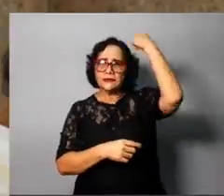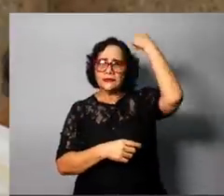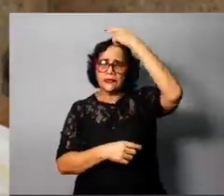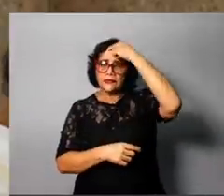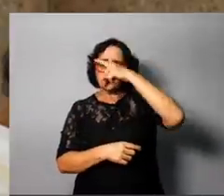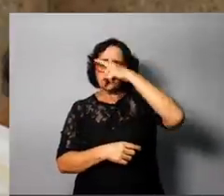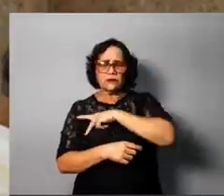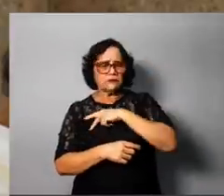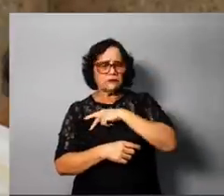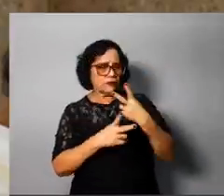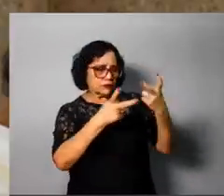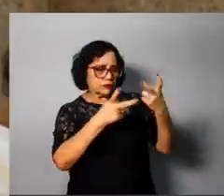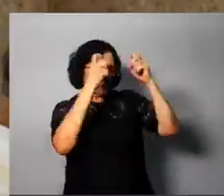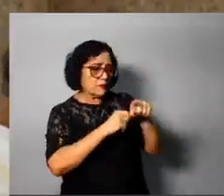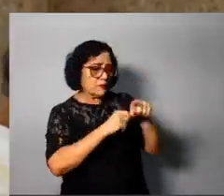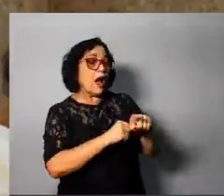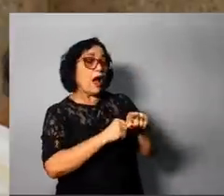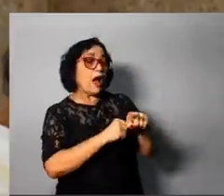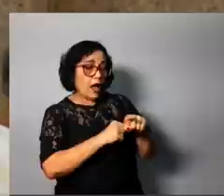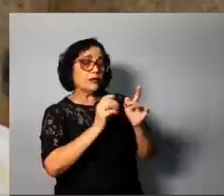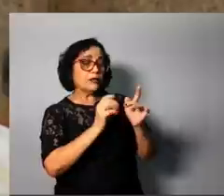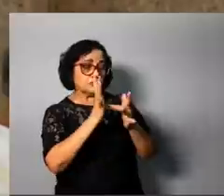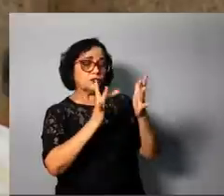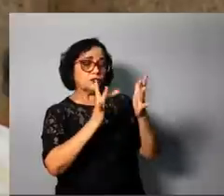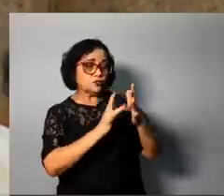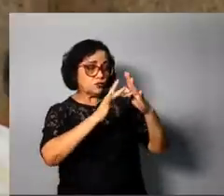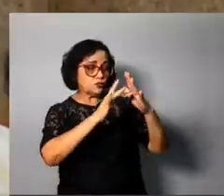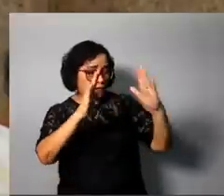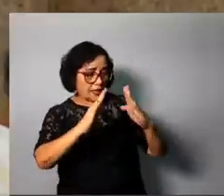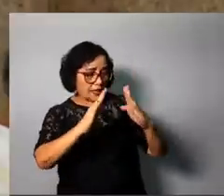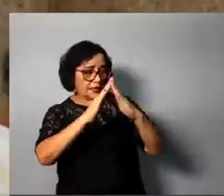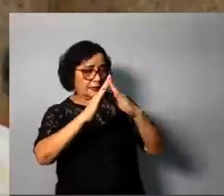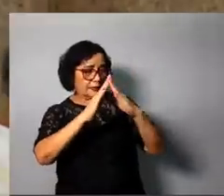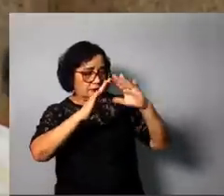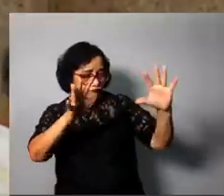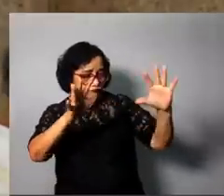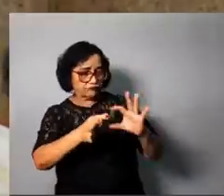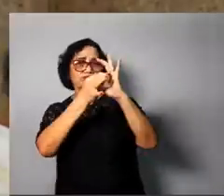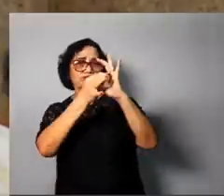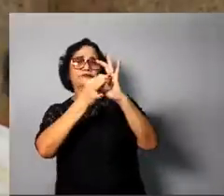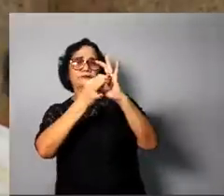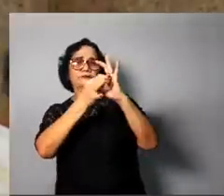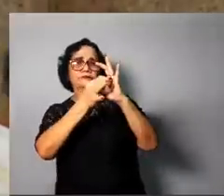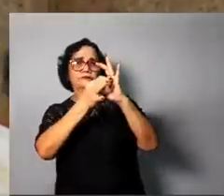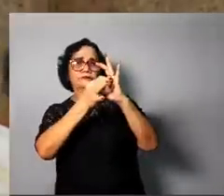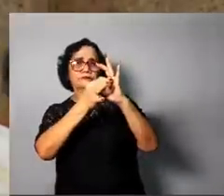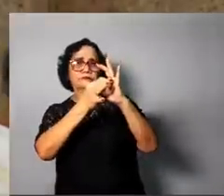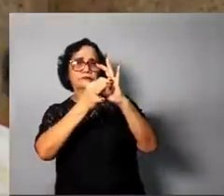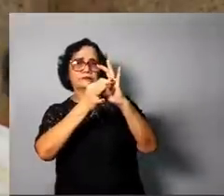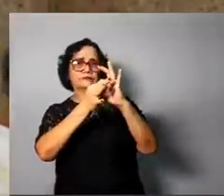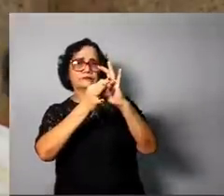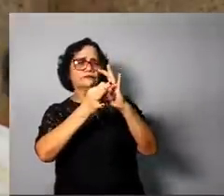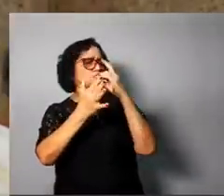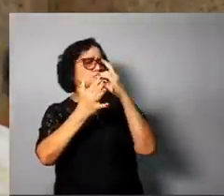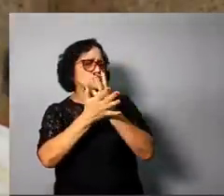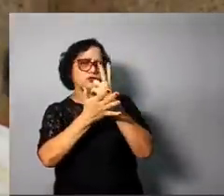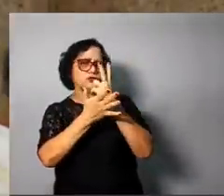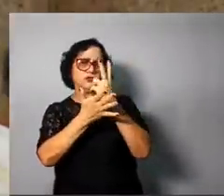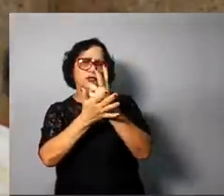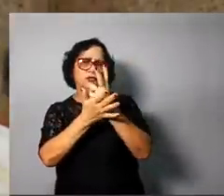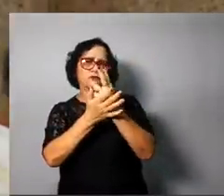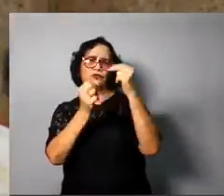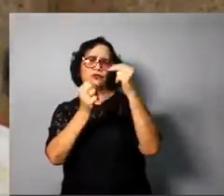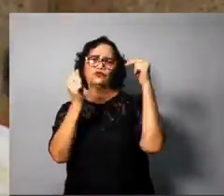e a sua Igreja, os dois que são um. O grande mistério